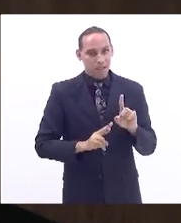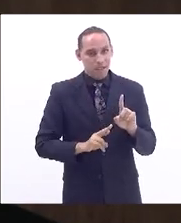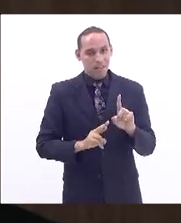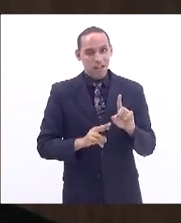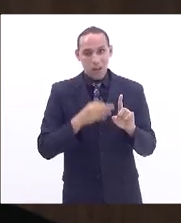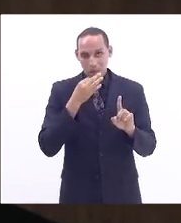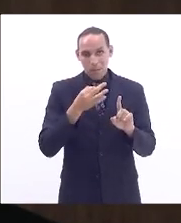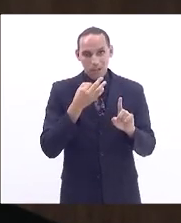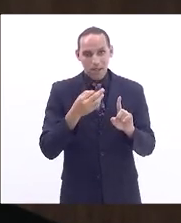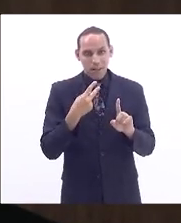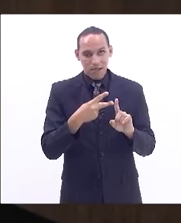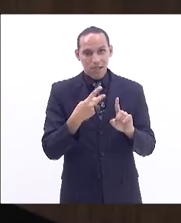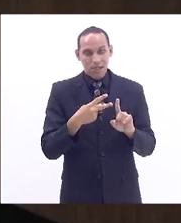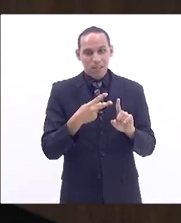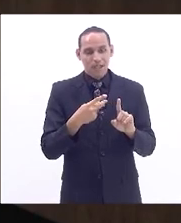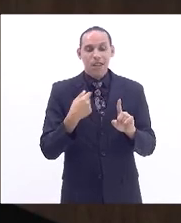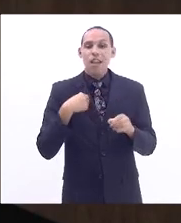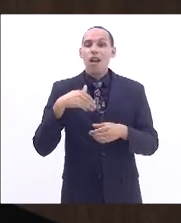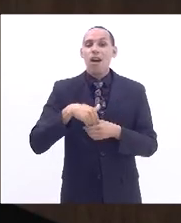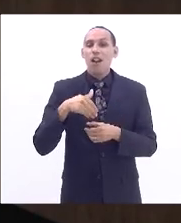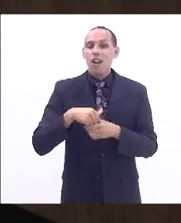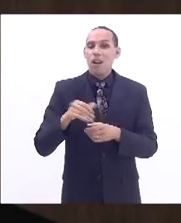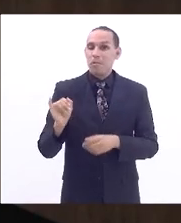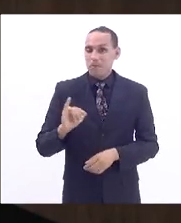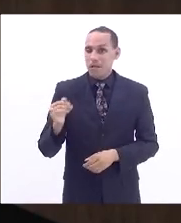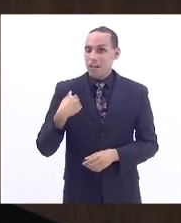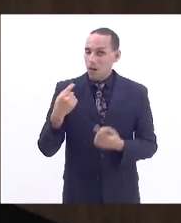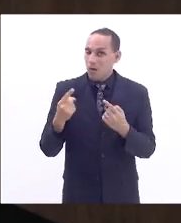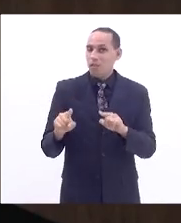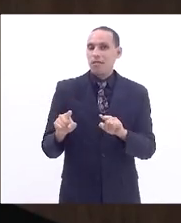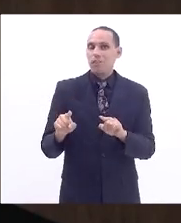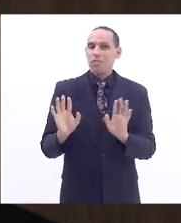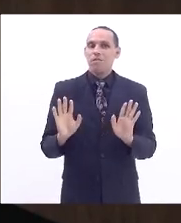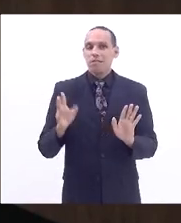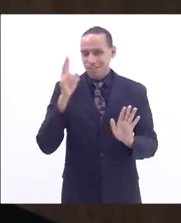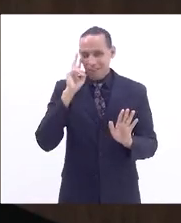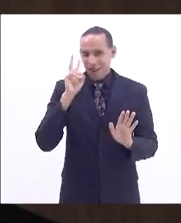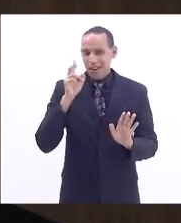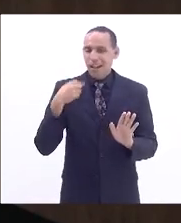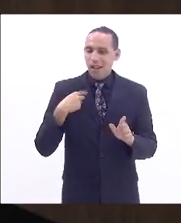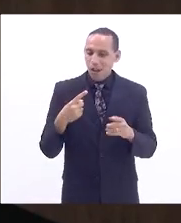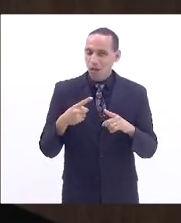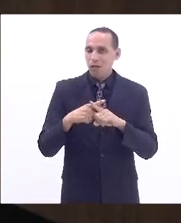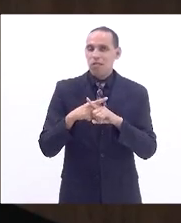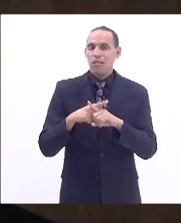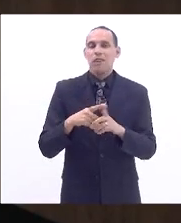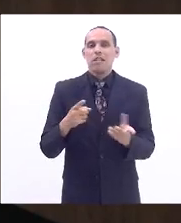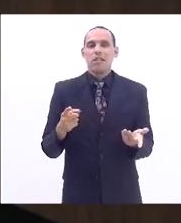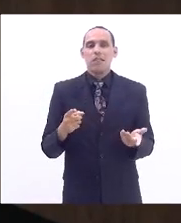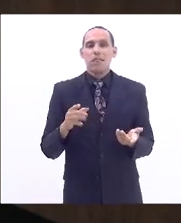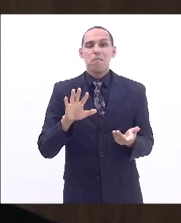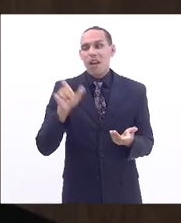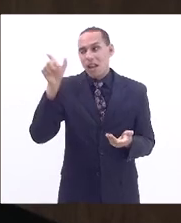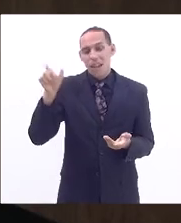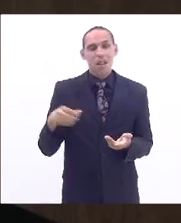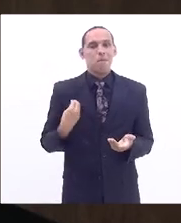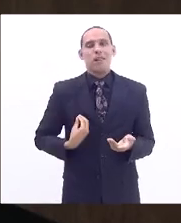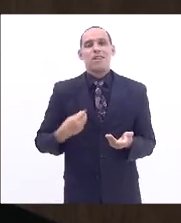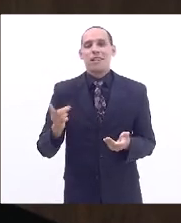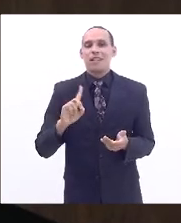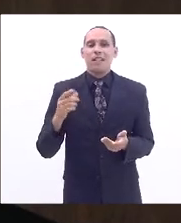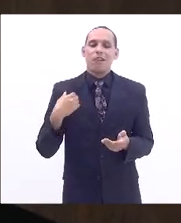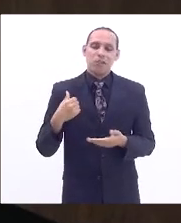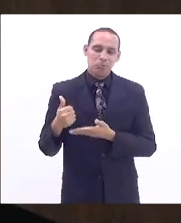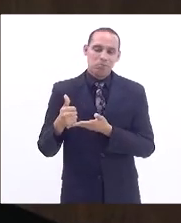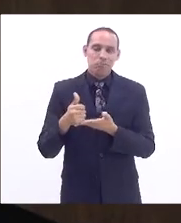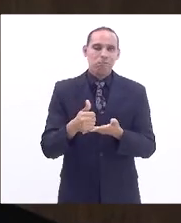descer vá quando eu voltei na tributação eu fui contra porque eu discordei lá mas eu não quis ele não tava aqui ou não é